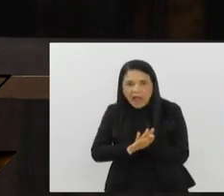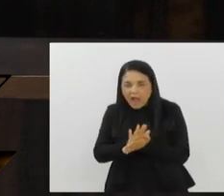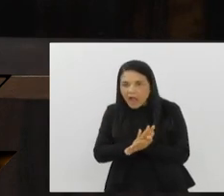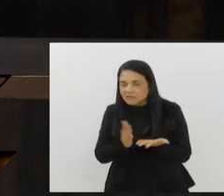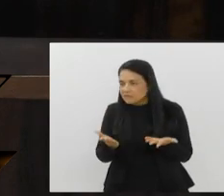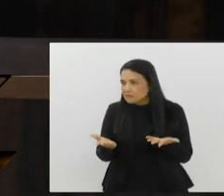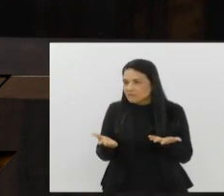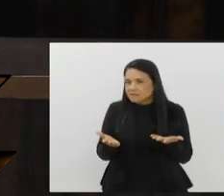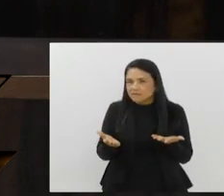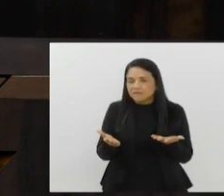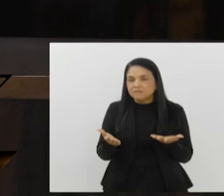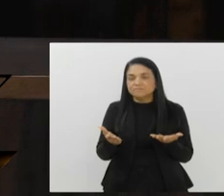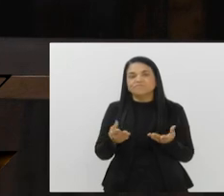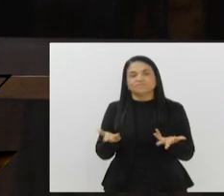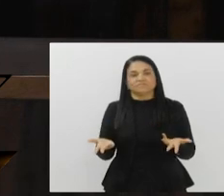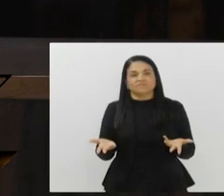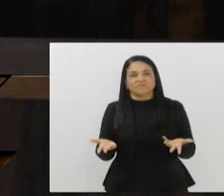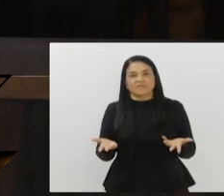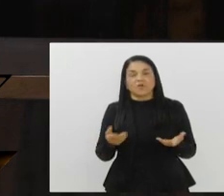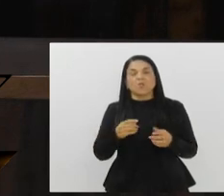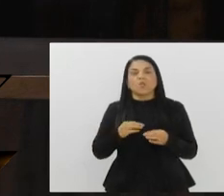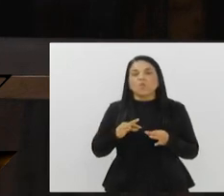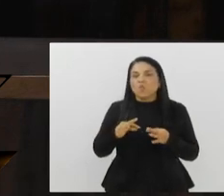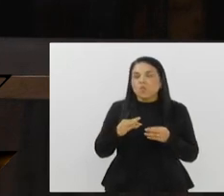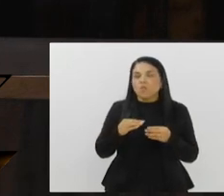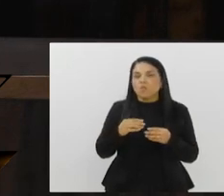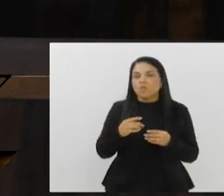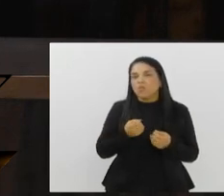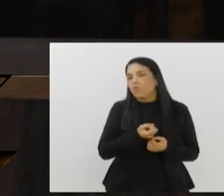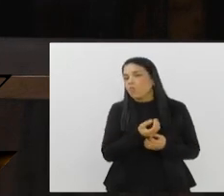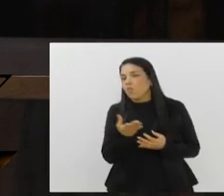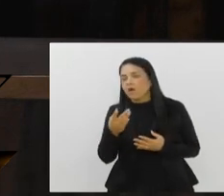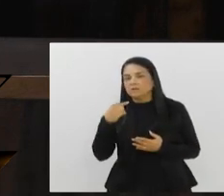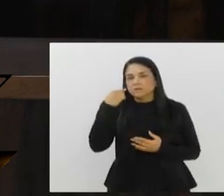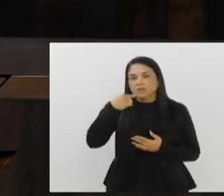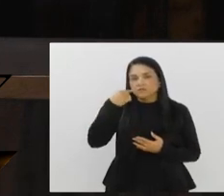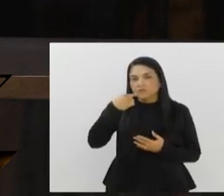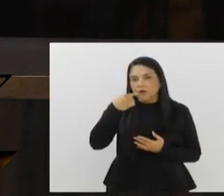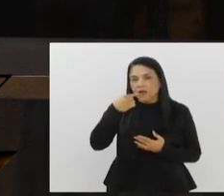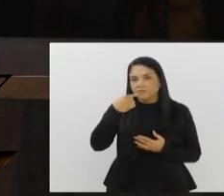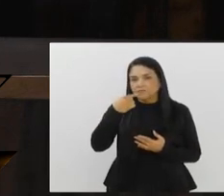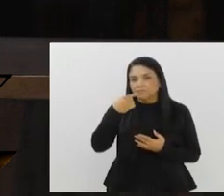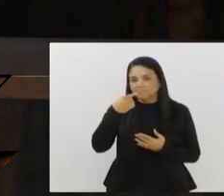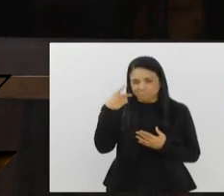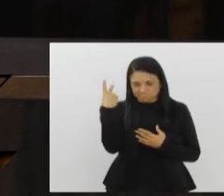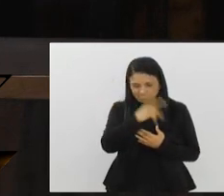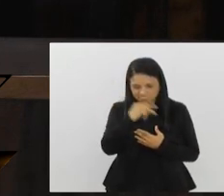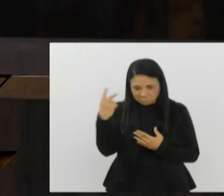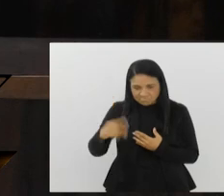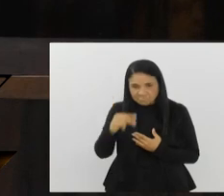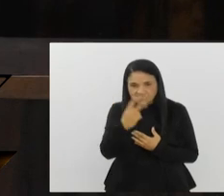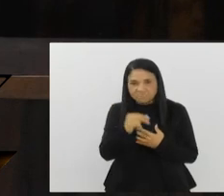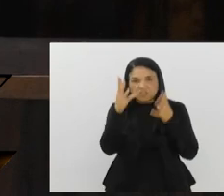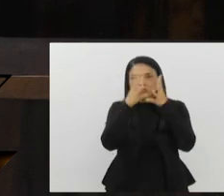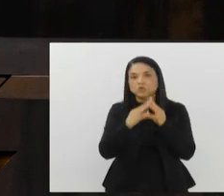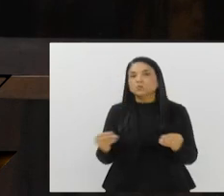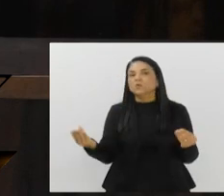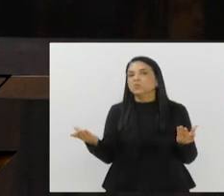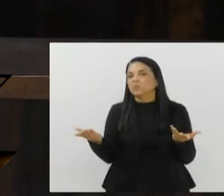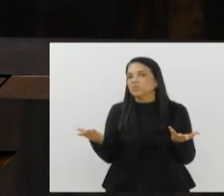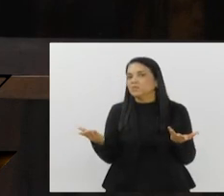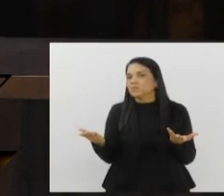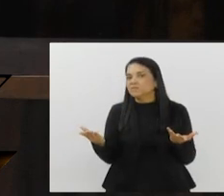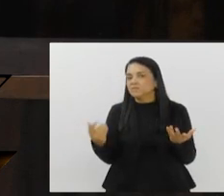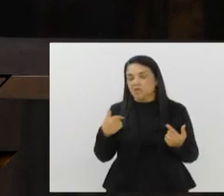advogados não foram também torturados e e e e desapareceram né então eu fico